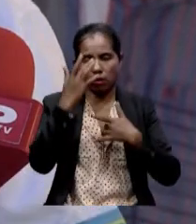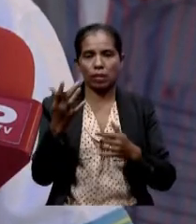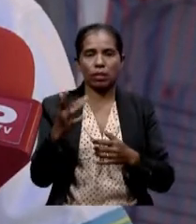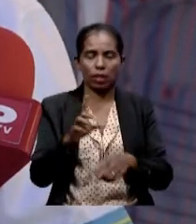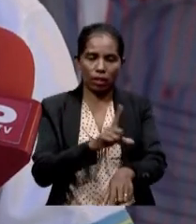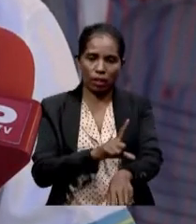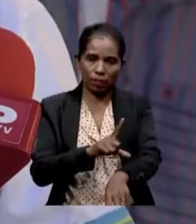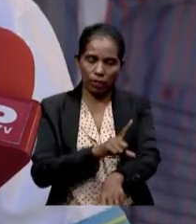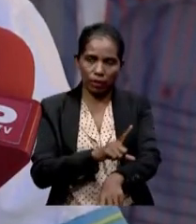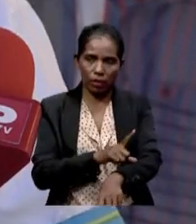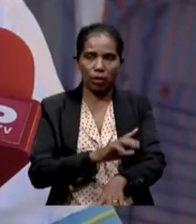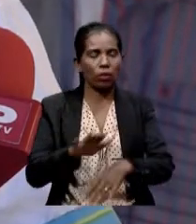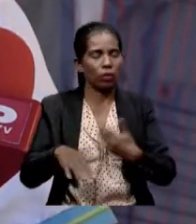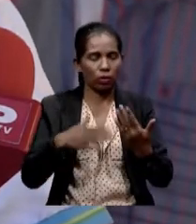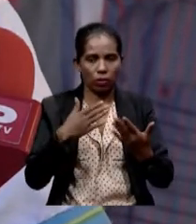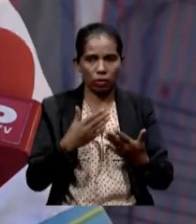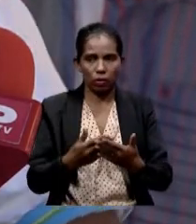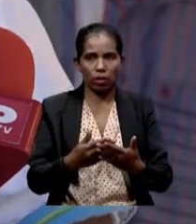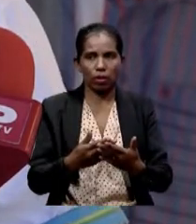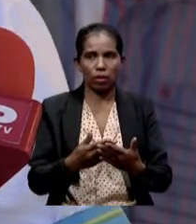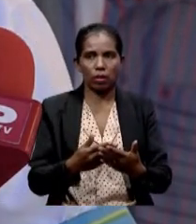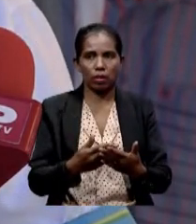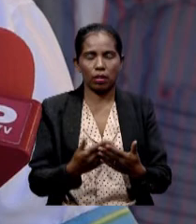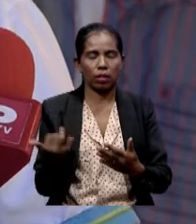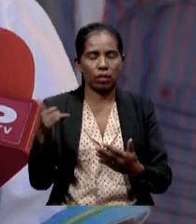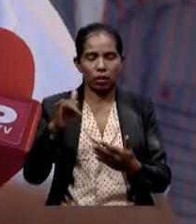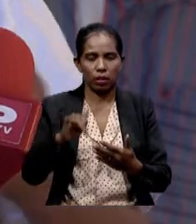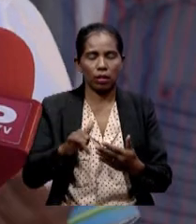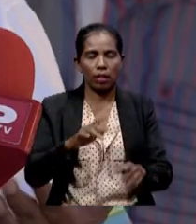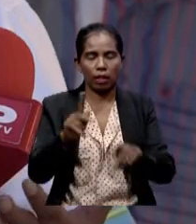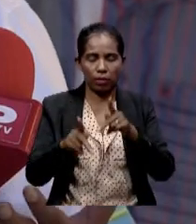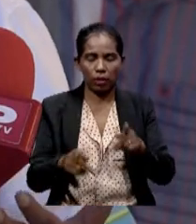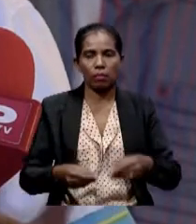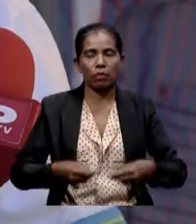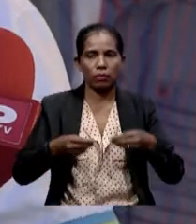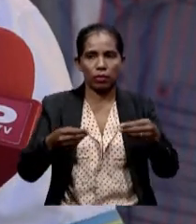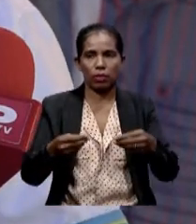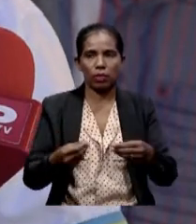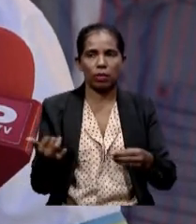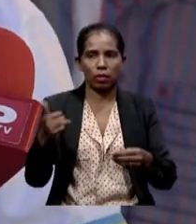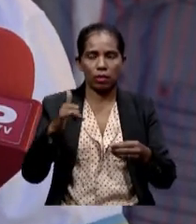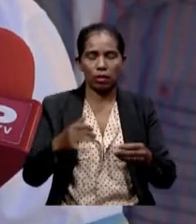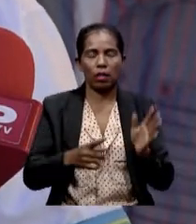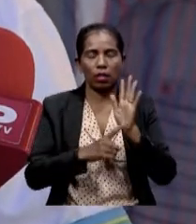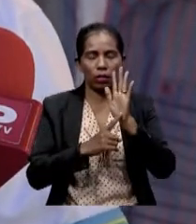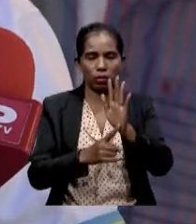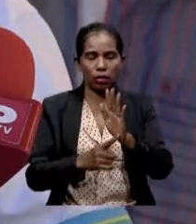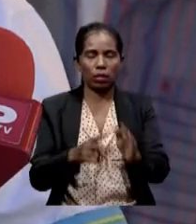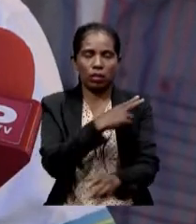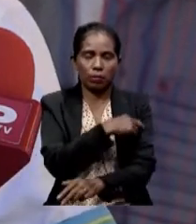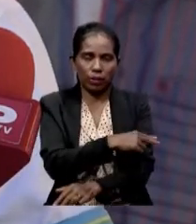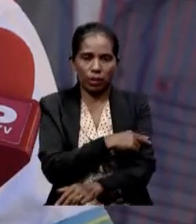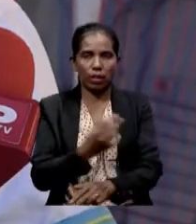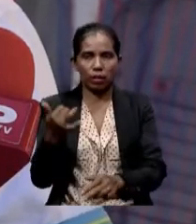mayoria kazu sira mak relata ang laos sira mak laos identifike may be sira relataan may sentro saudi sira